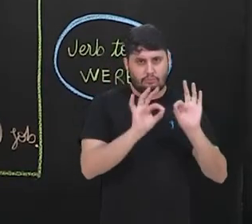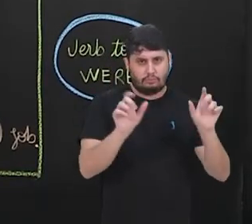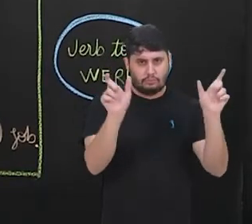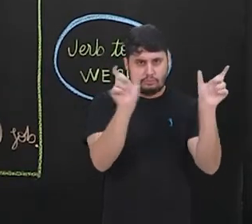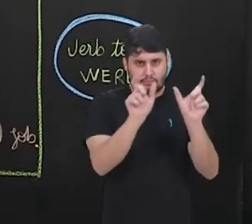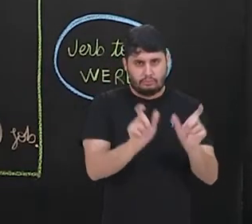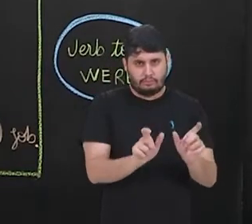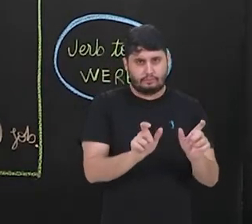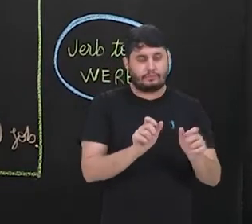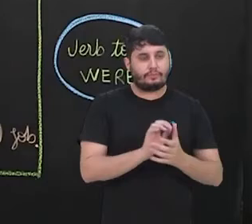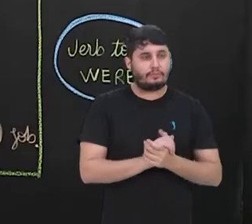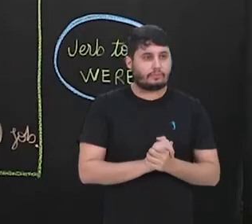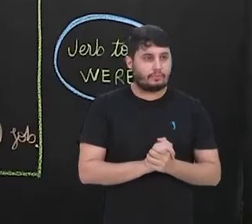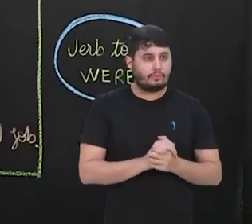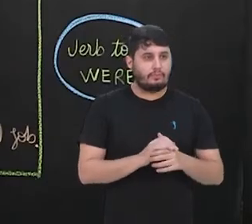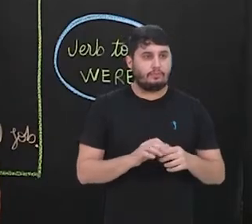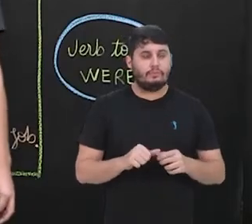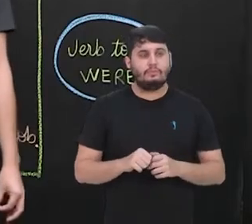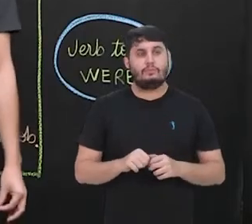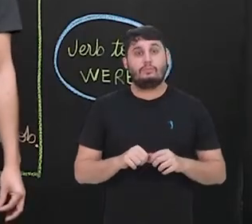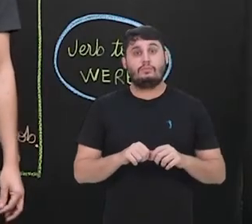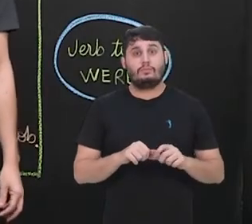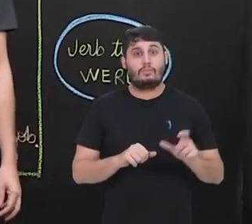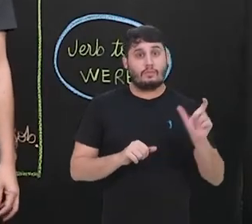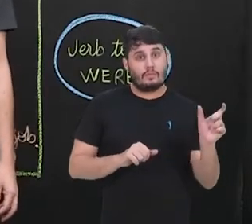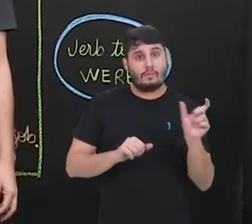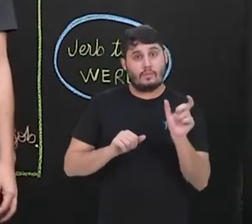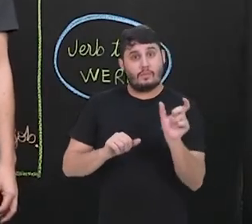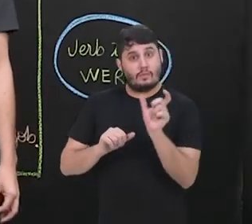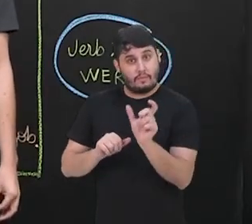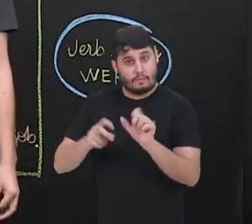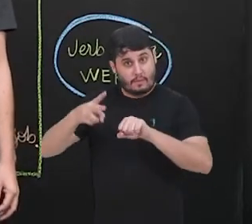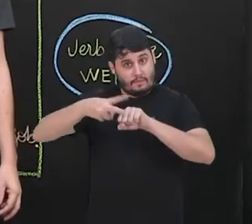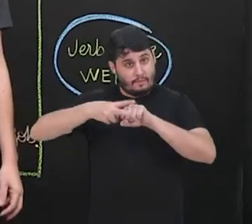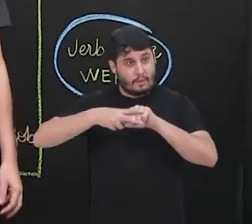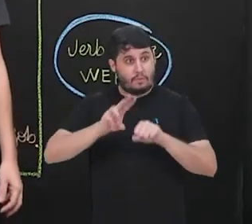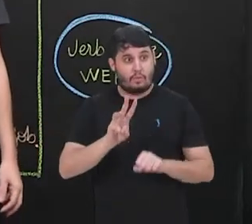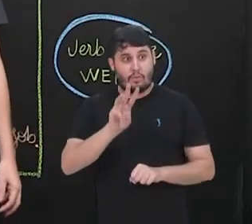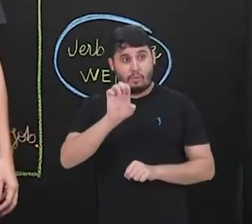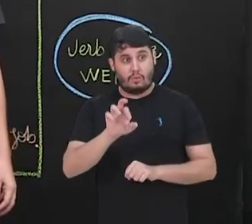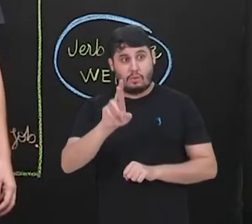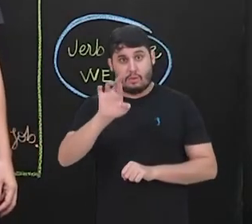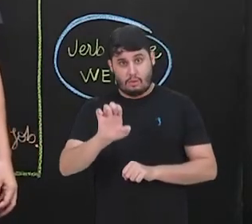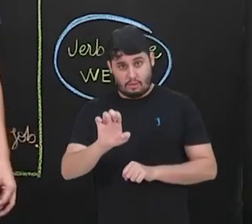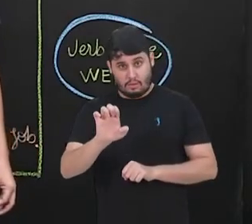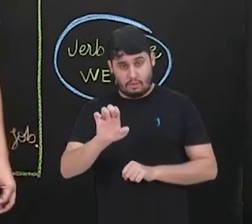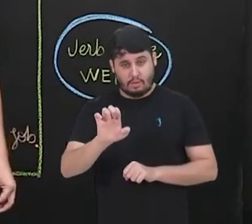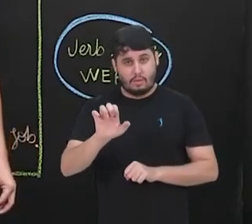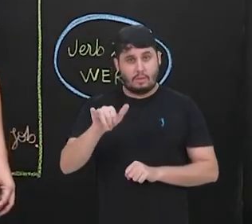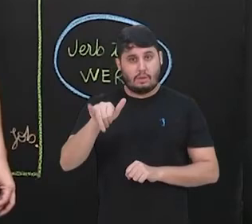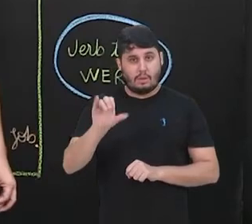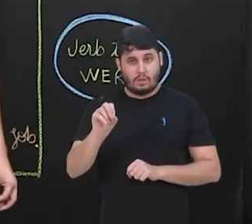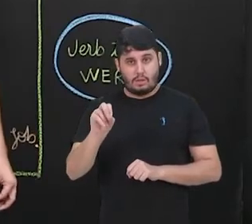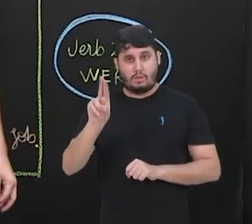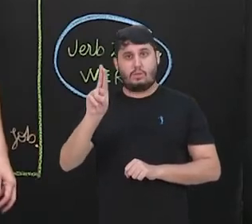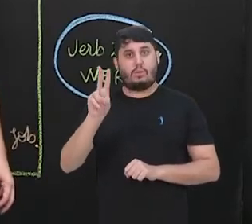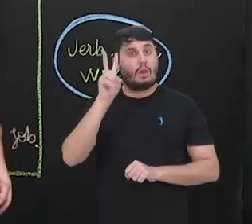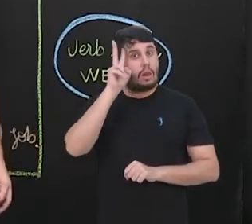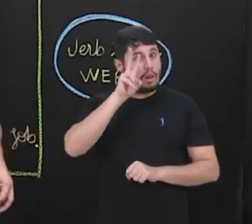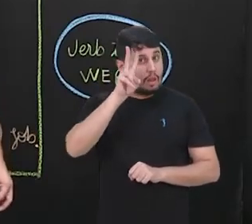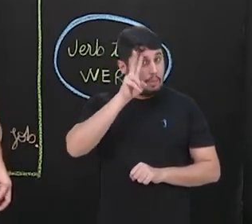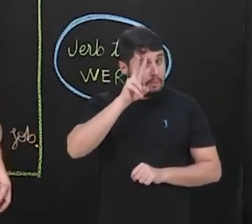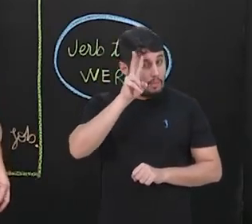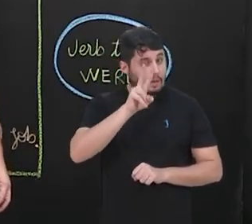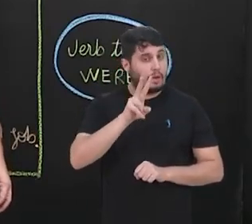you, simple past do verb to be, lembrando, I, he, she, it,